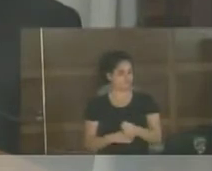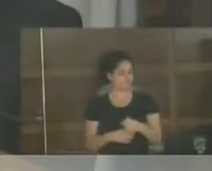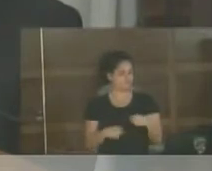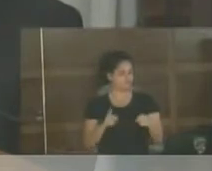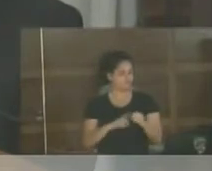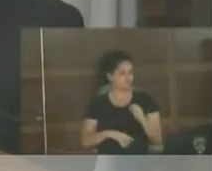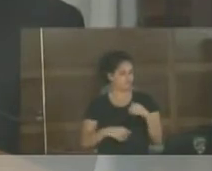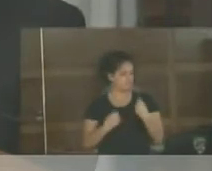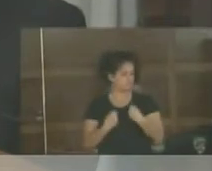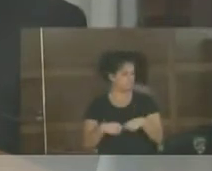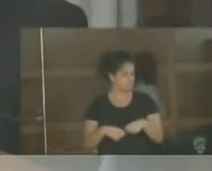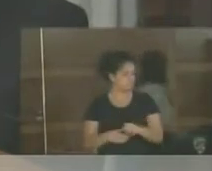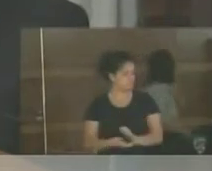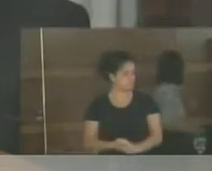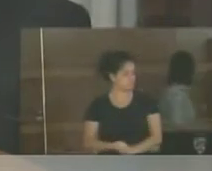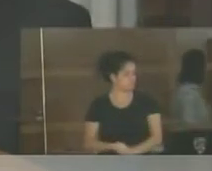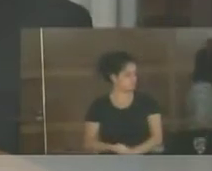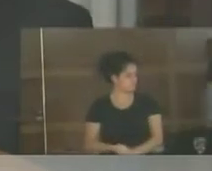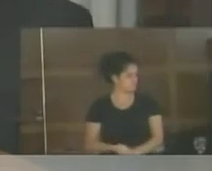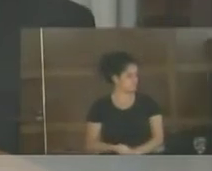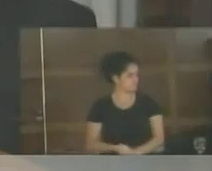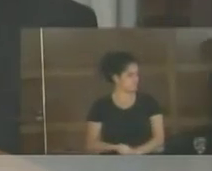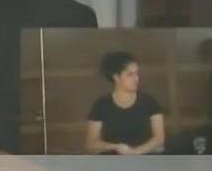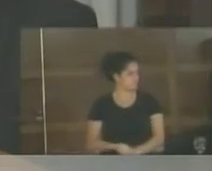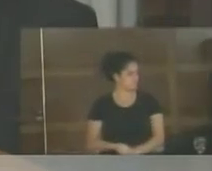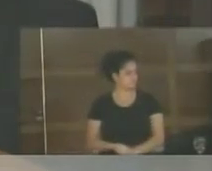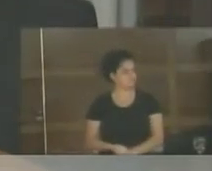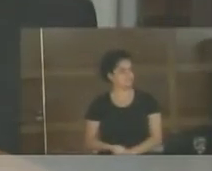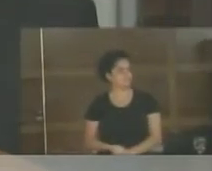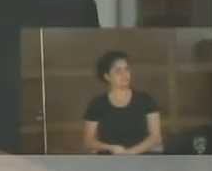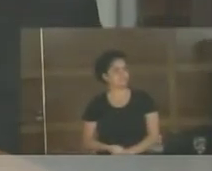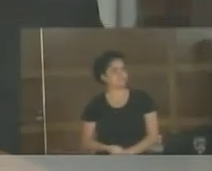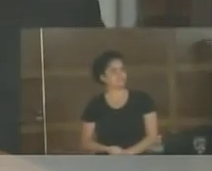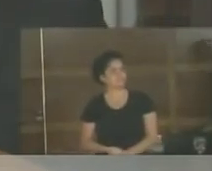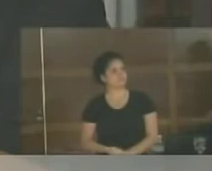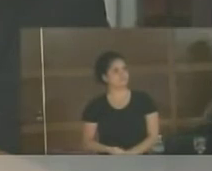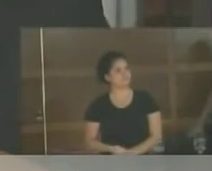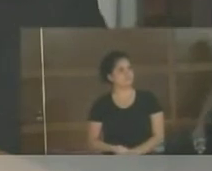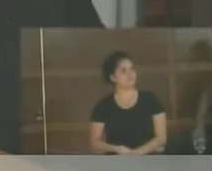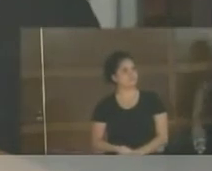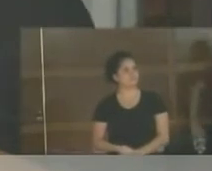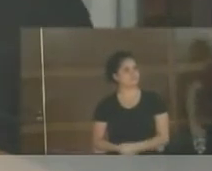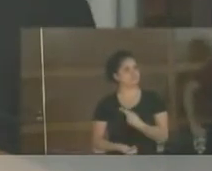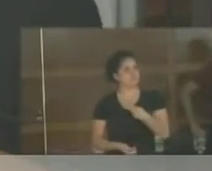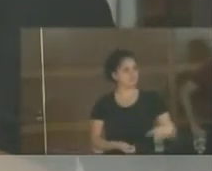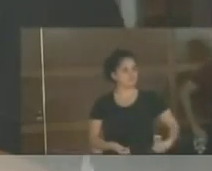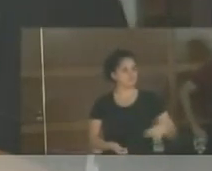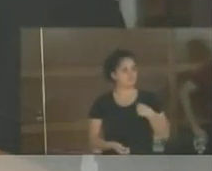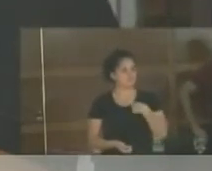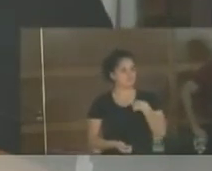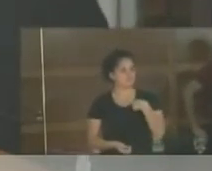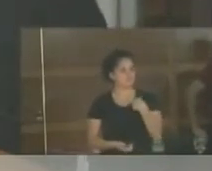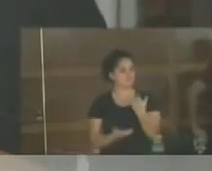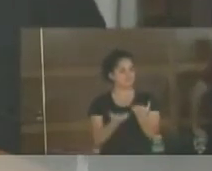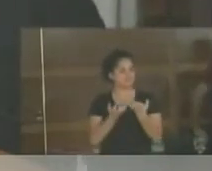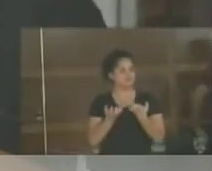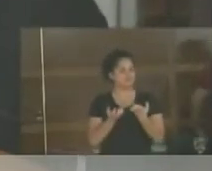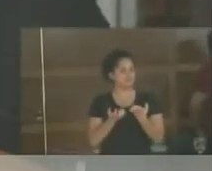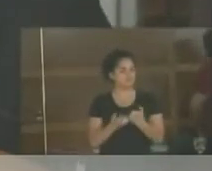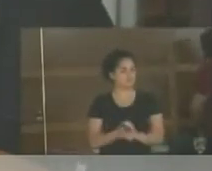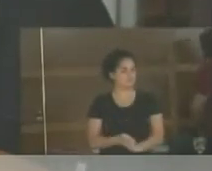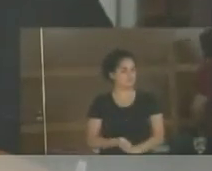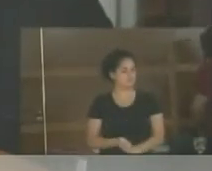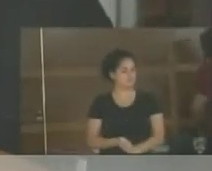complementar a fala dele, em relação às obras, né? Senhor presidente, eu queria fazer aqui, na verdade,